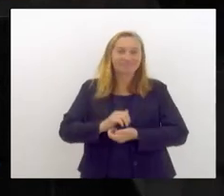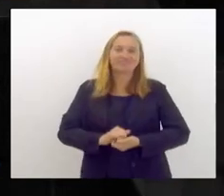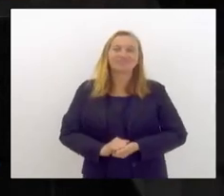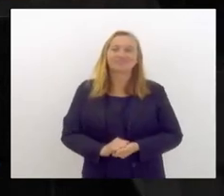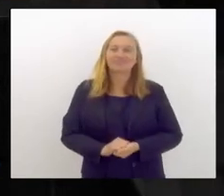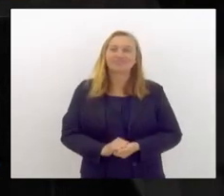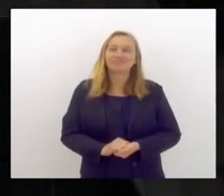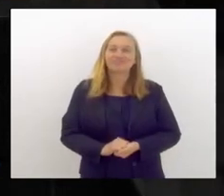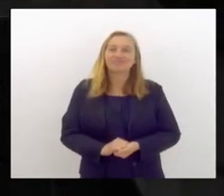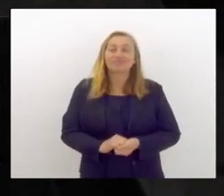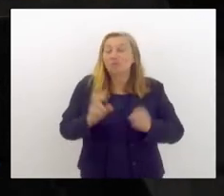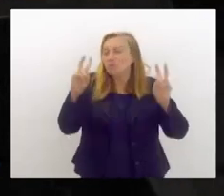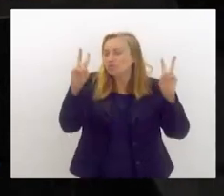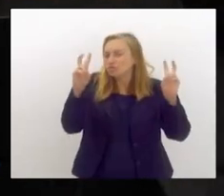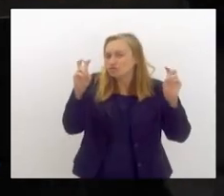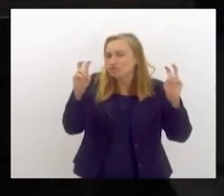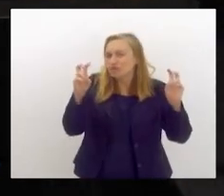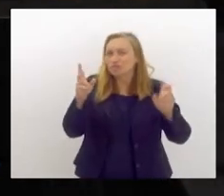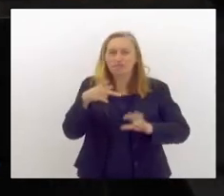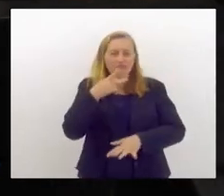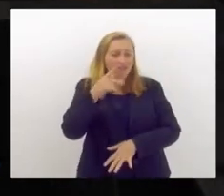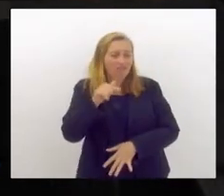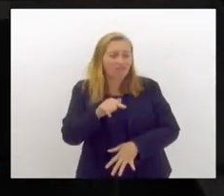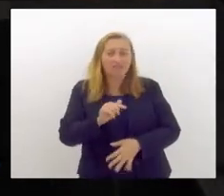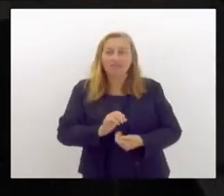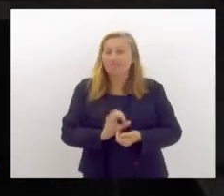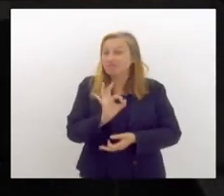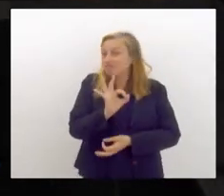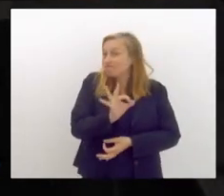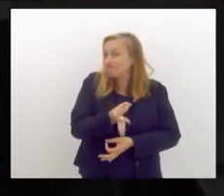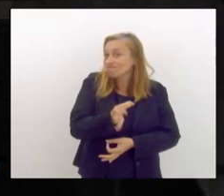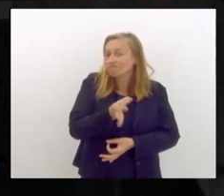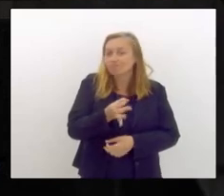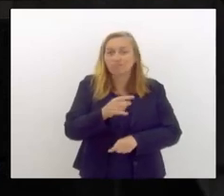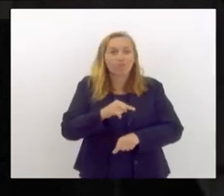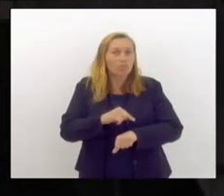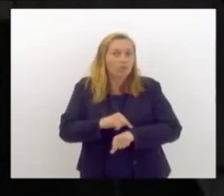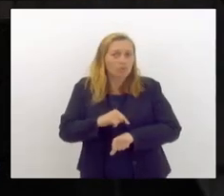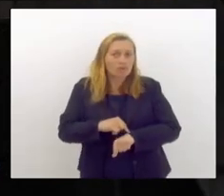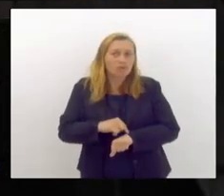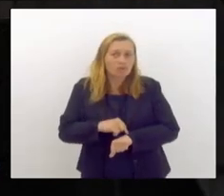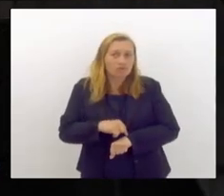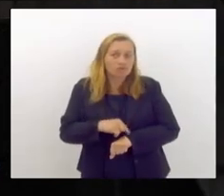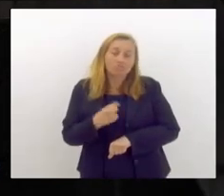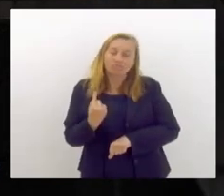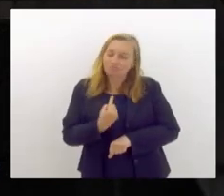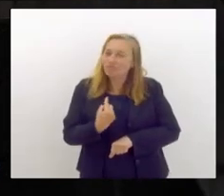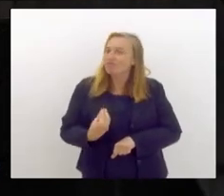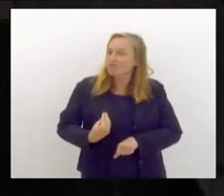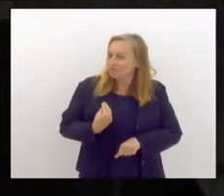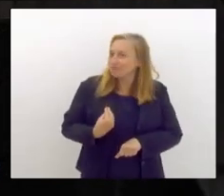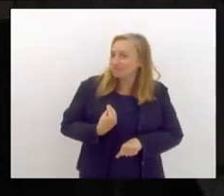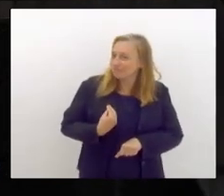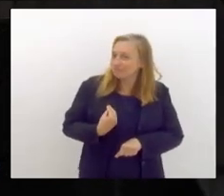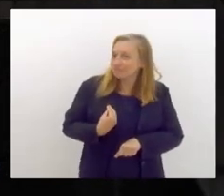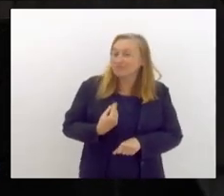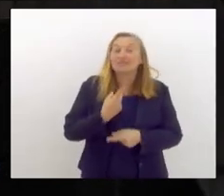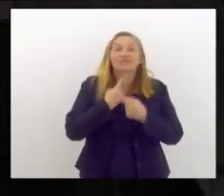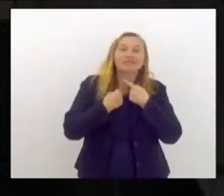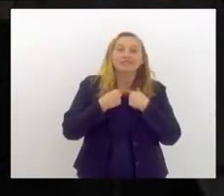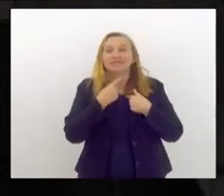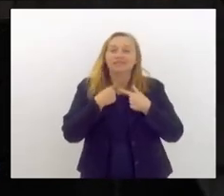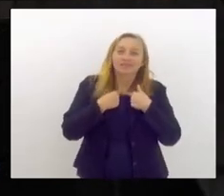Legislativa, os temas que eu venho trazer é exatamente o momento que nós todos vivemos e que há uma